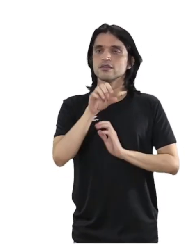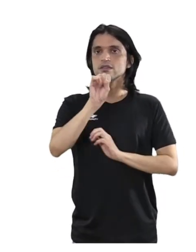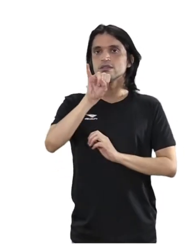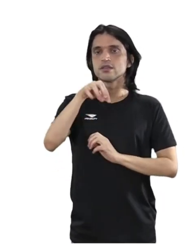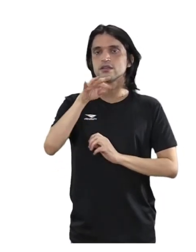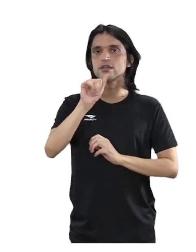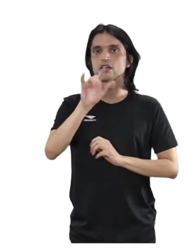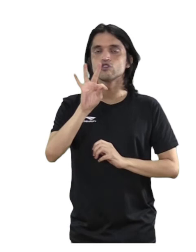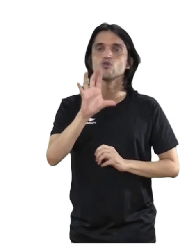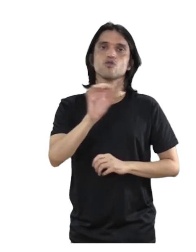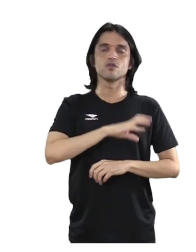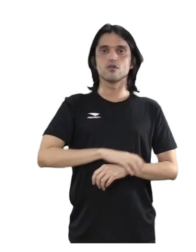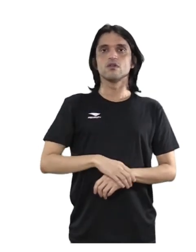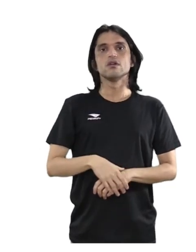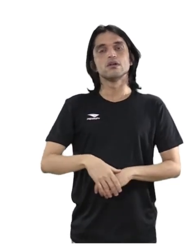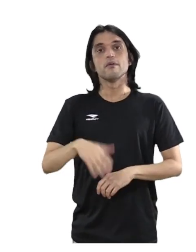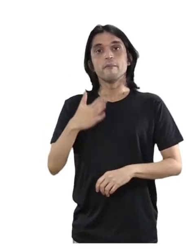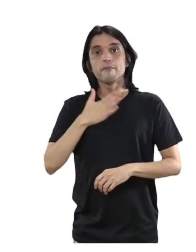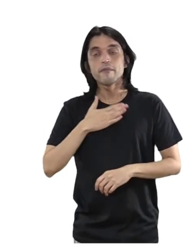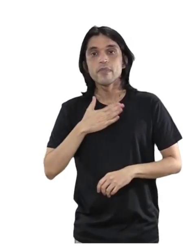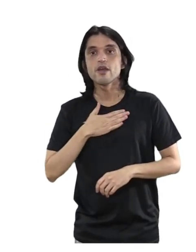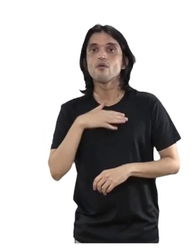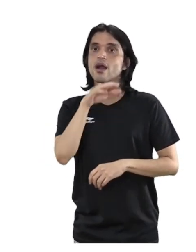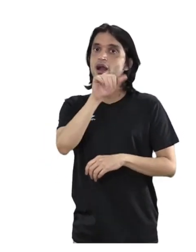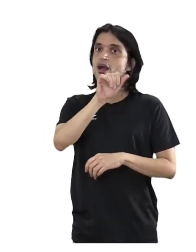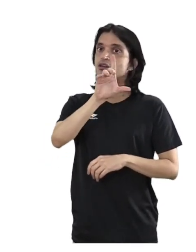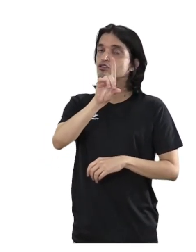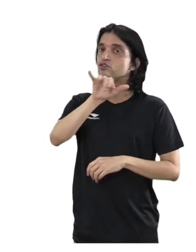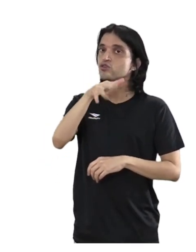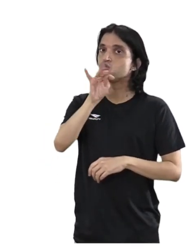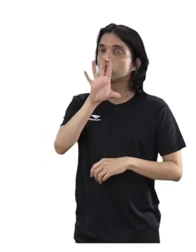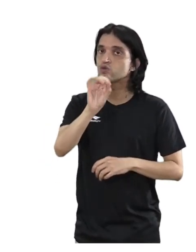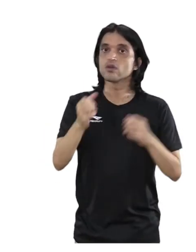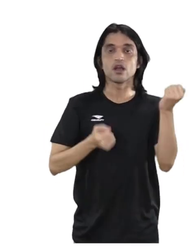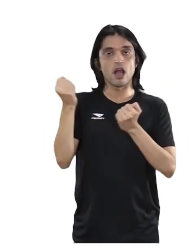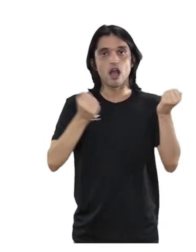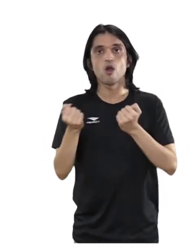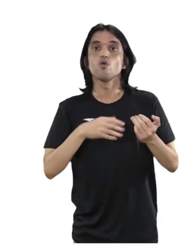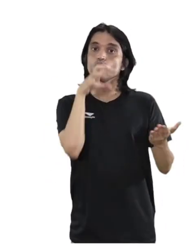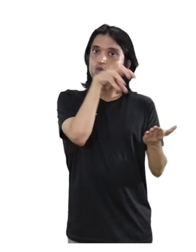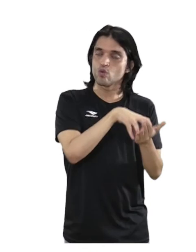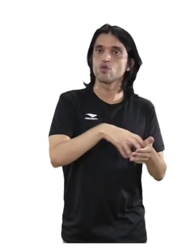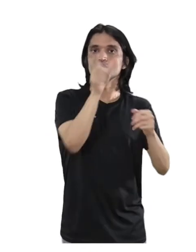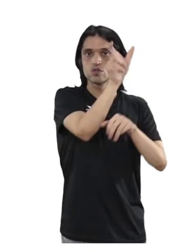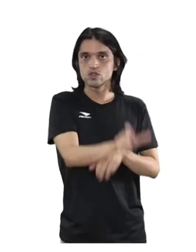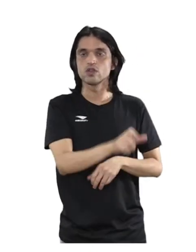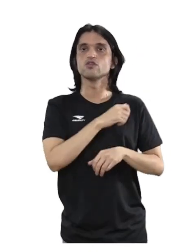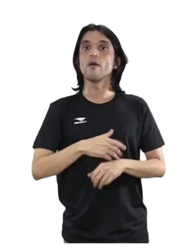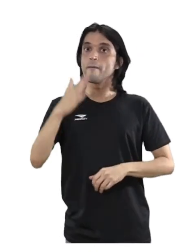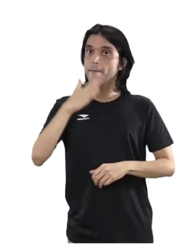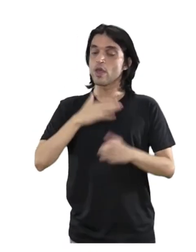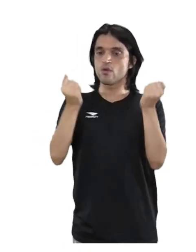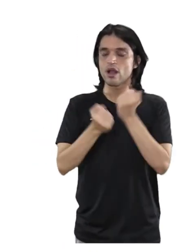Meu, adjunto adnominal, carro, núcleo do sujeito, meu carro, sujeito